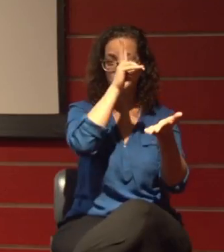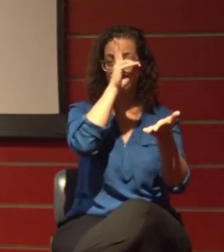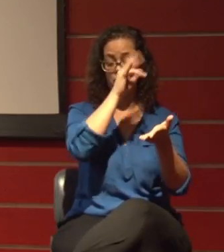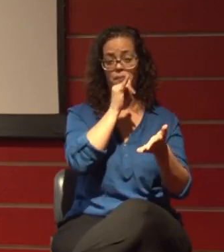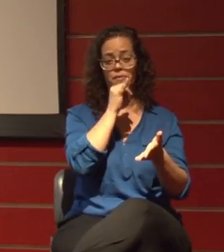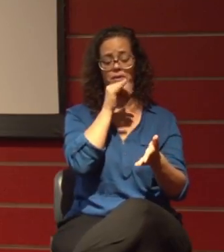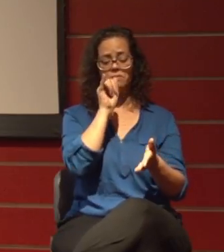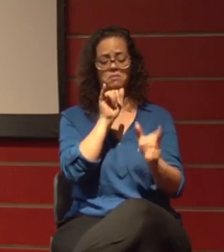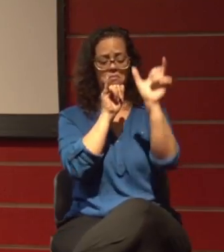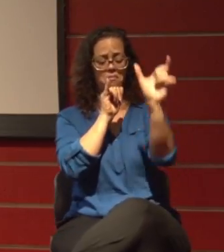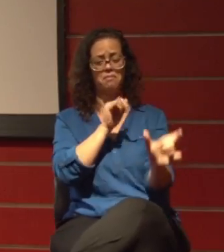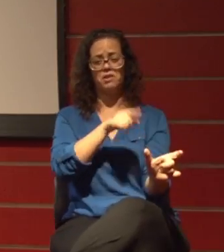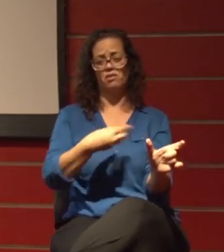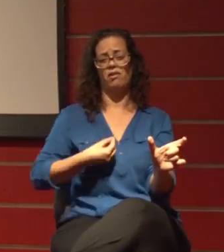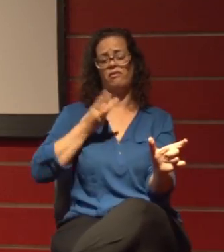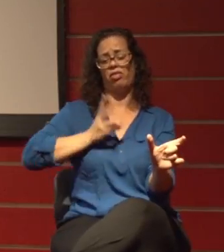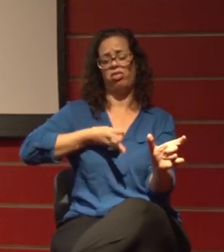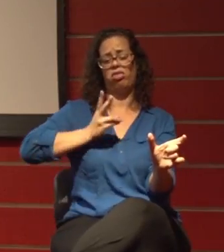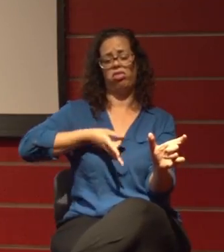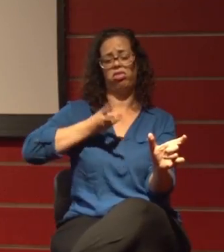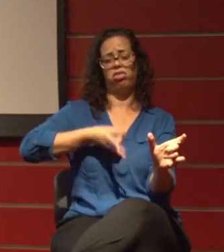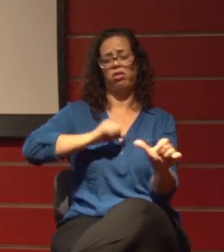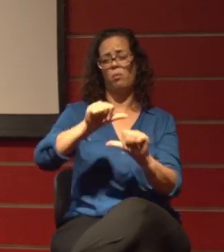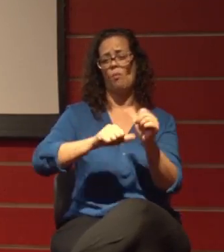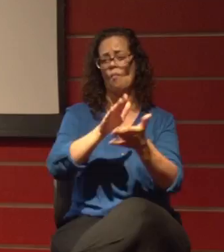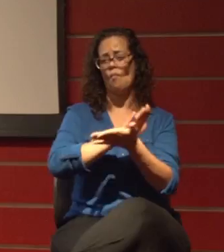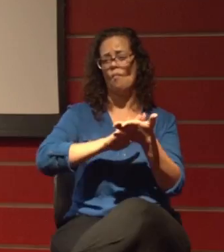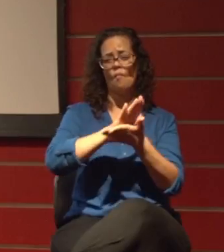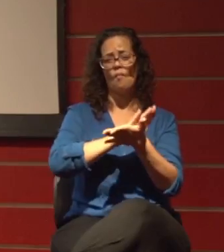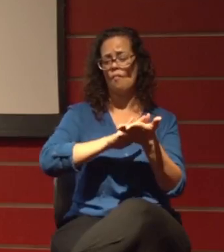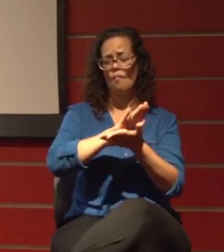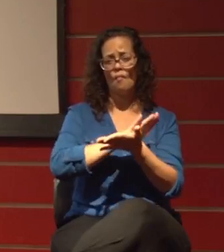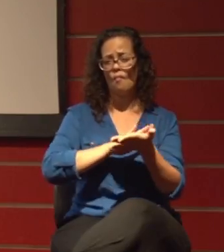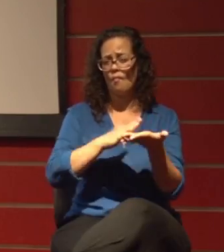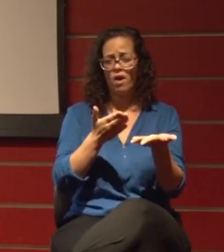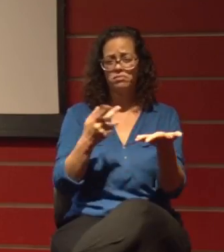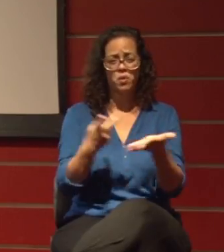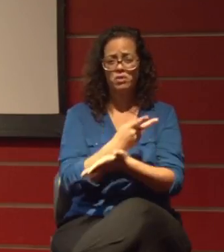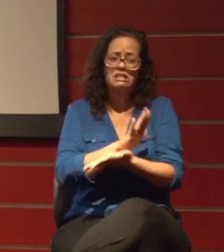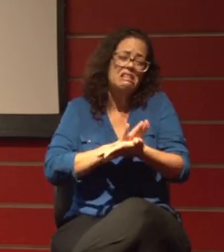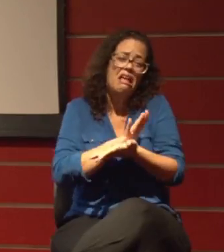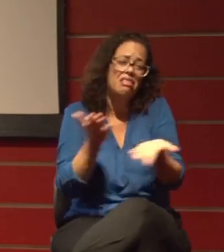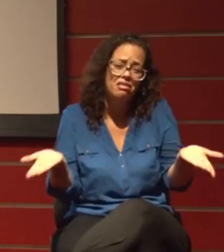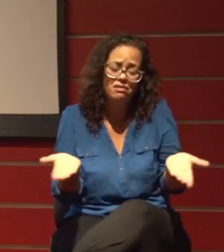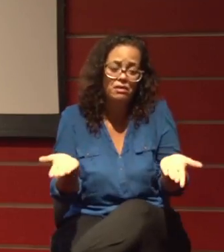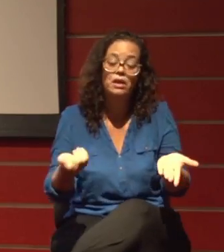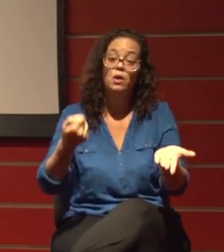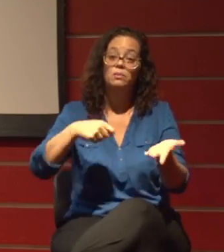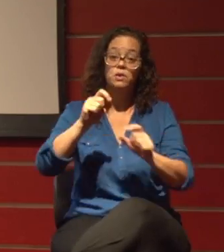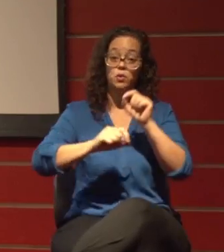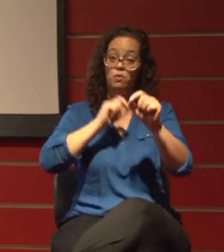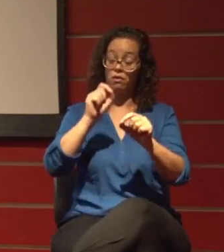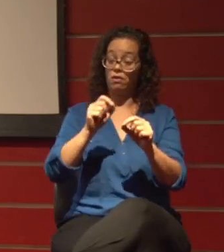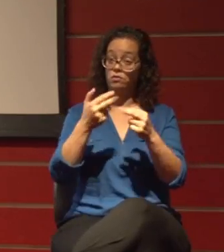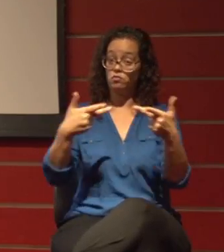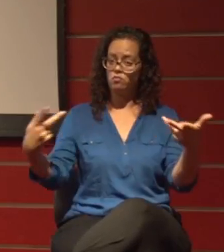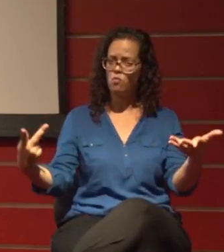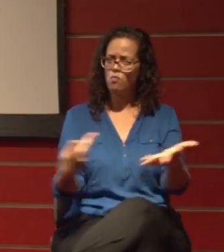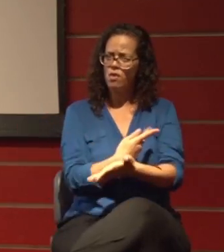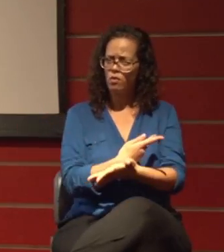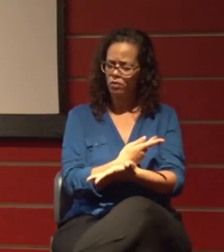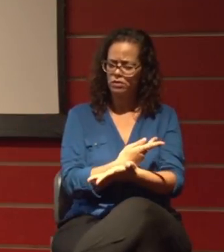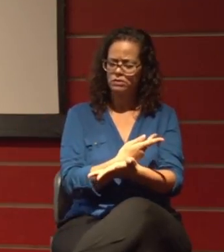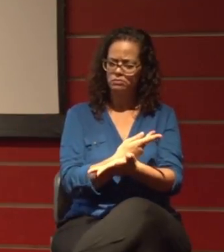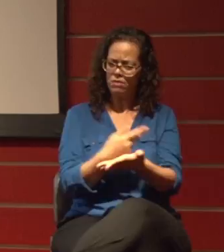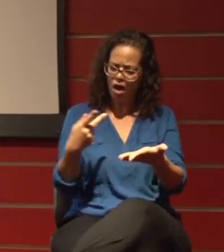personagem fica vivendo aquela vidinha dele nada absolutamente acontece entendeu então tem que ter um fato em que a